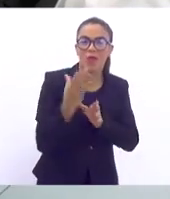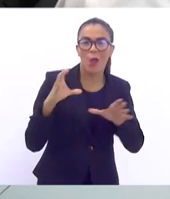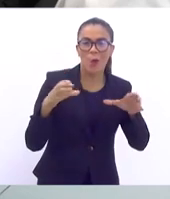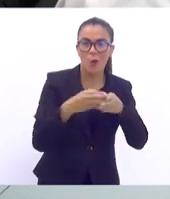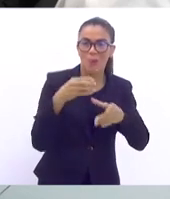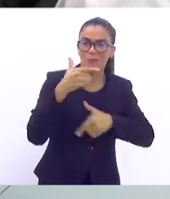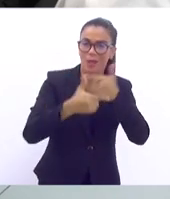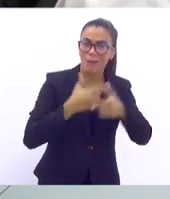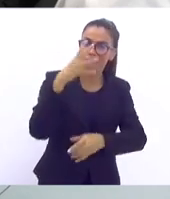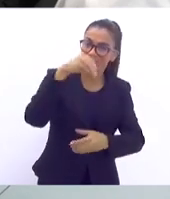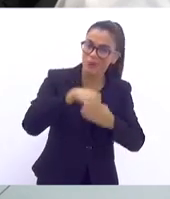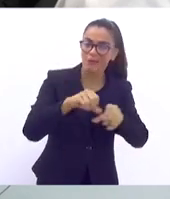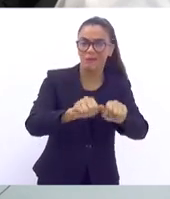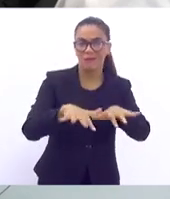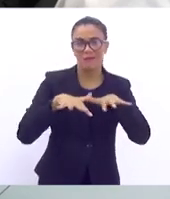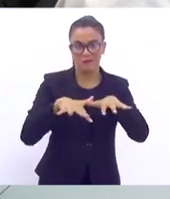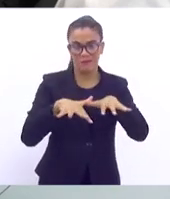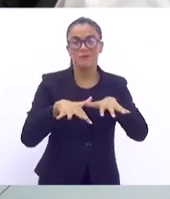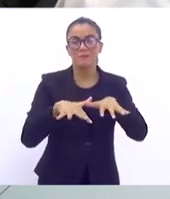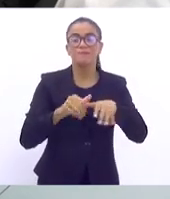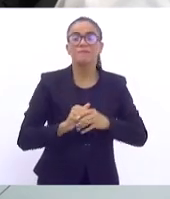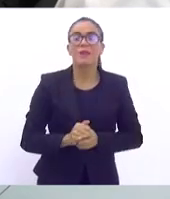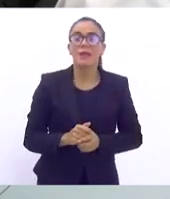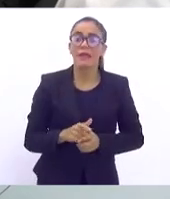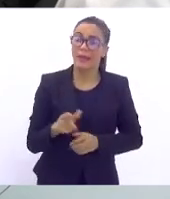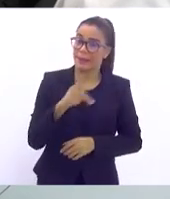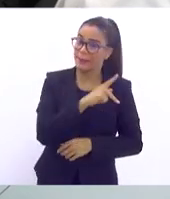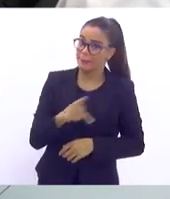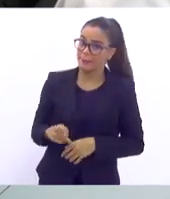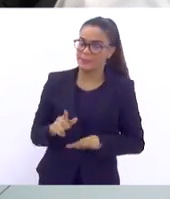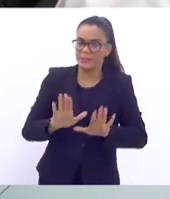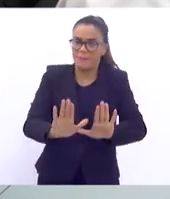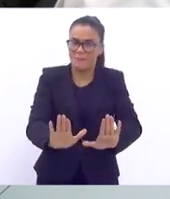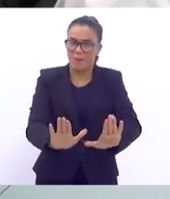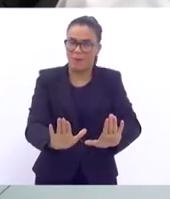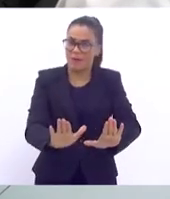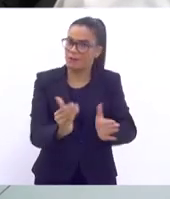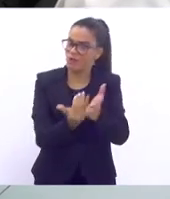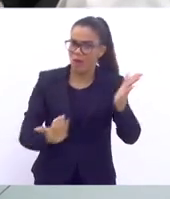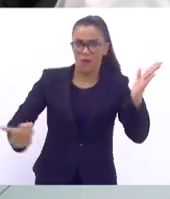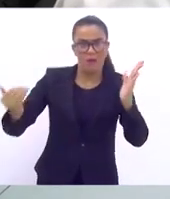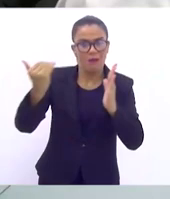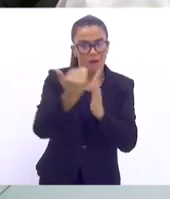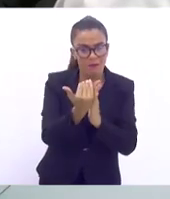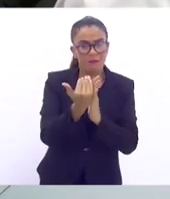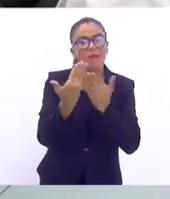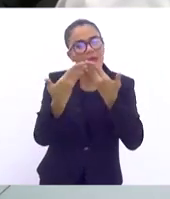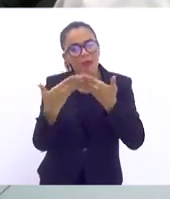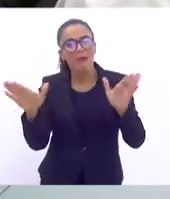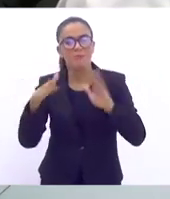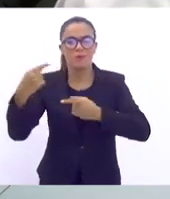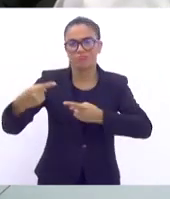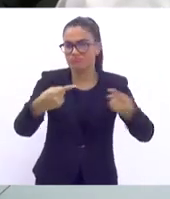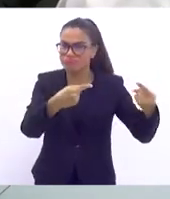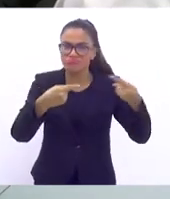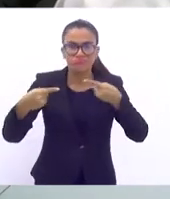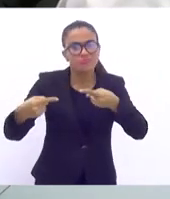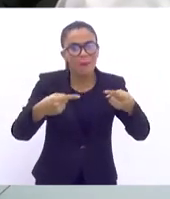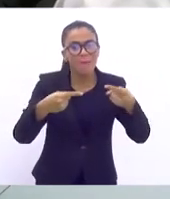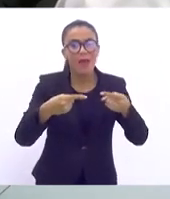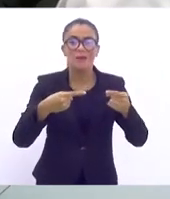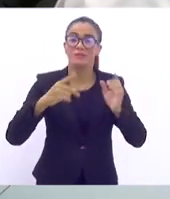essa enxurrada a presidência resolveu segurar por entender que tava demais e abrir um debate político sobre isso